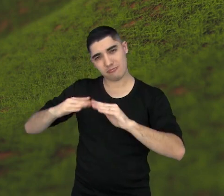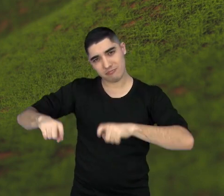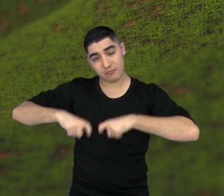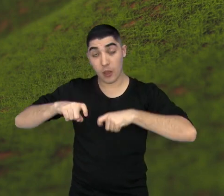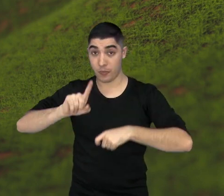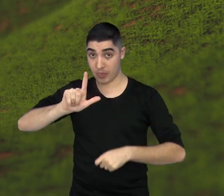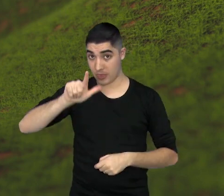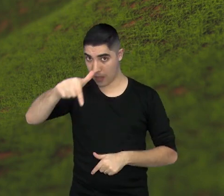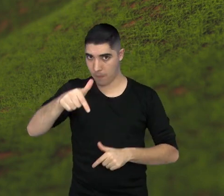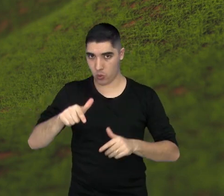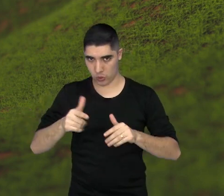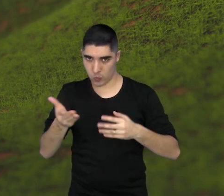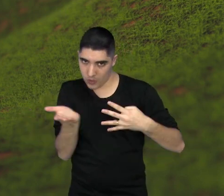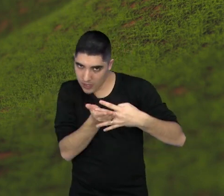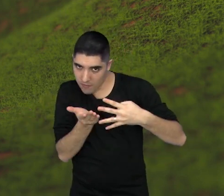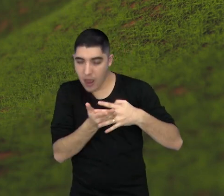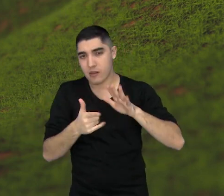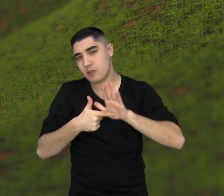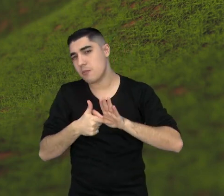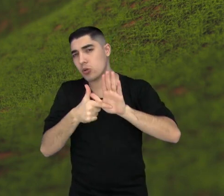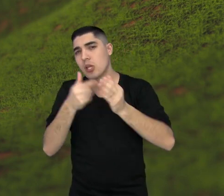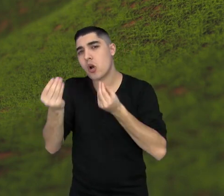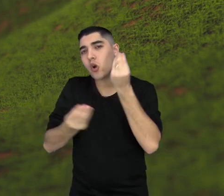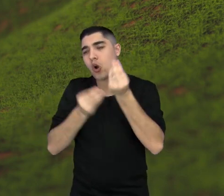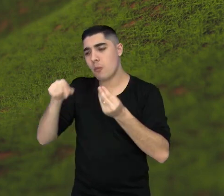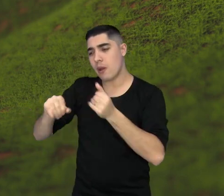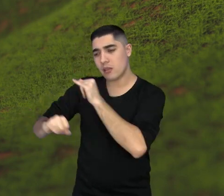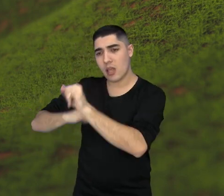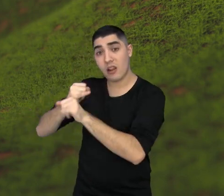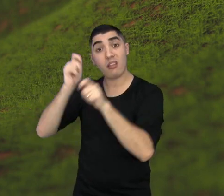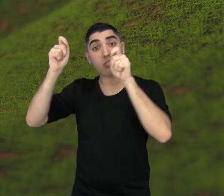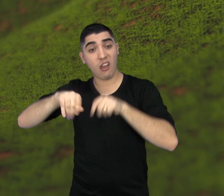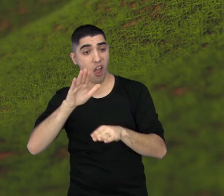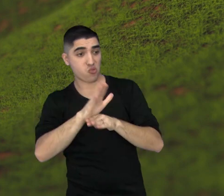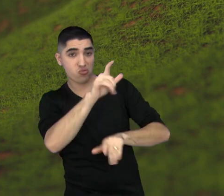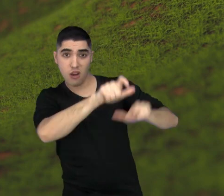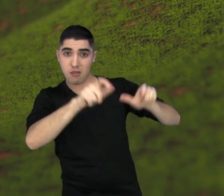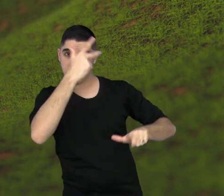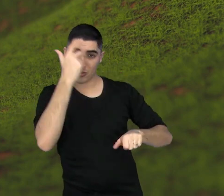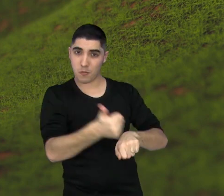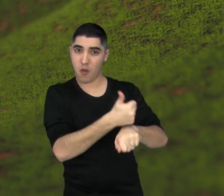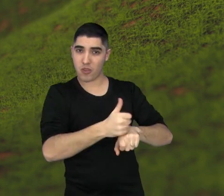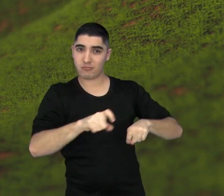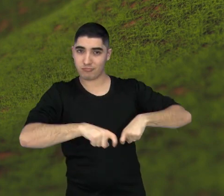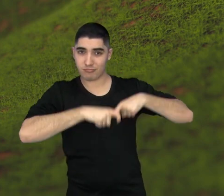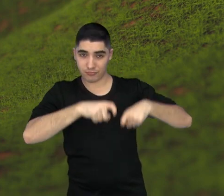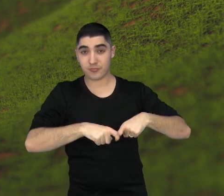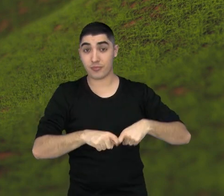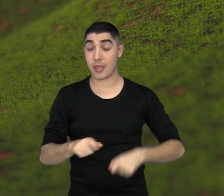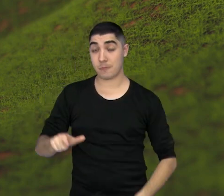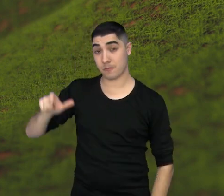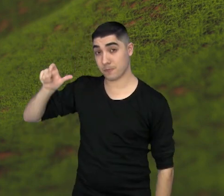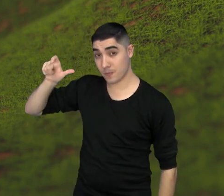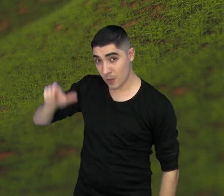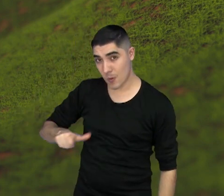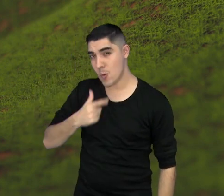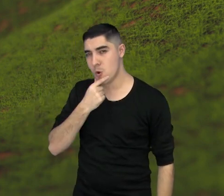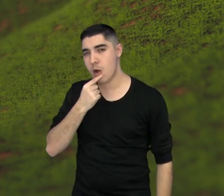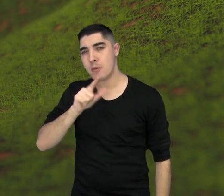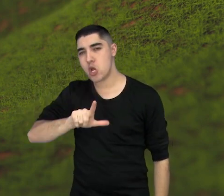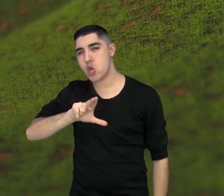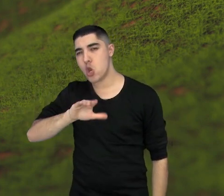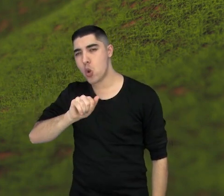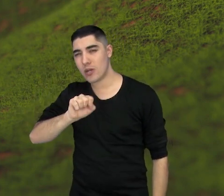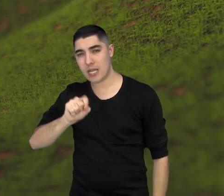volta do intervalo você vai ver como a internet ajuda os produtores rurais. E o gestor de mídias sociais,